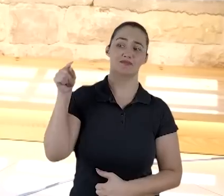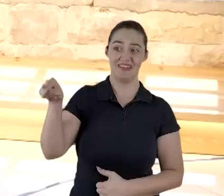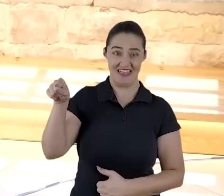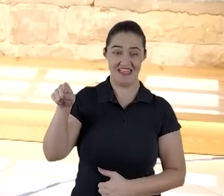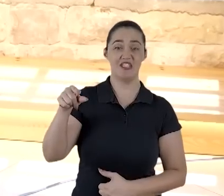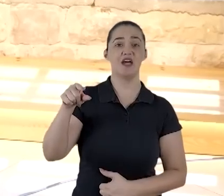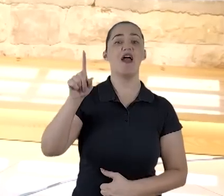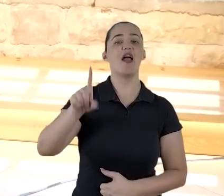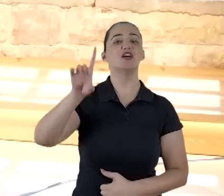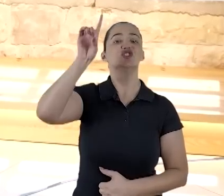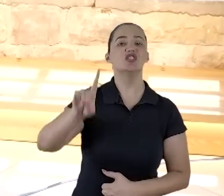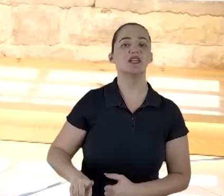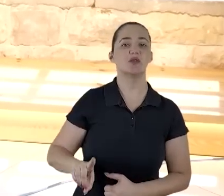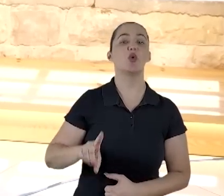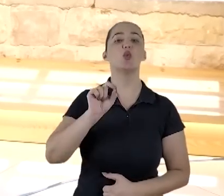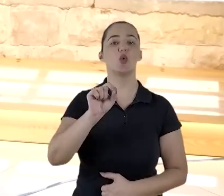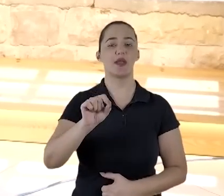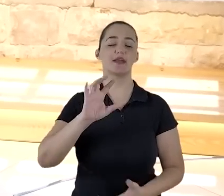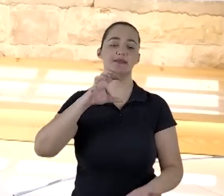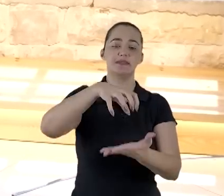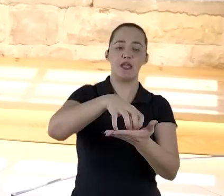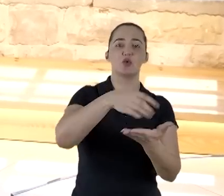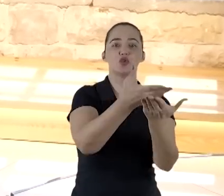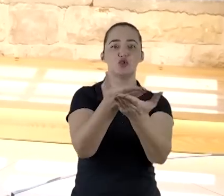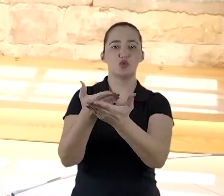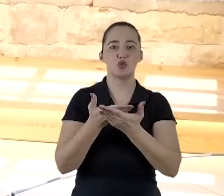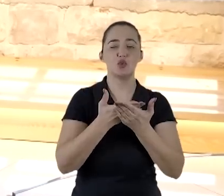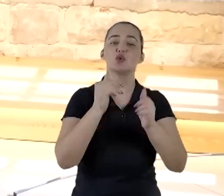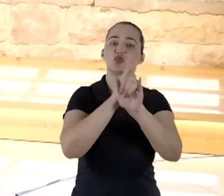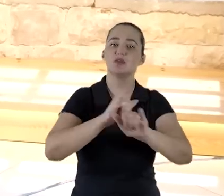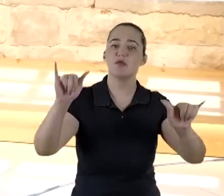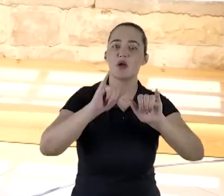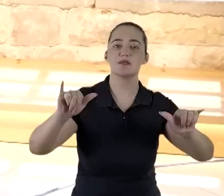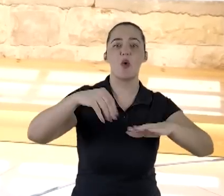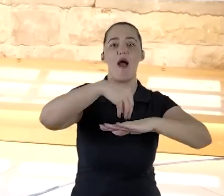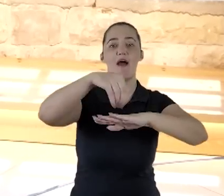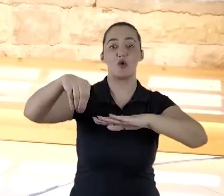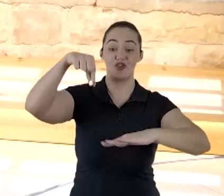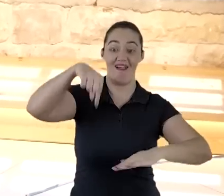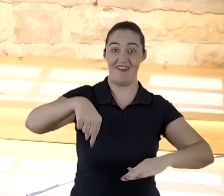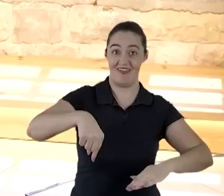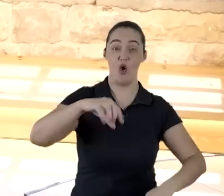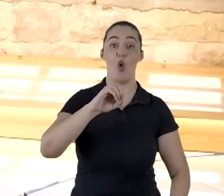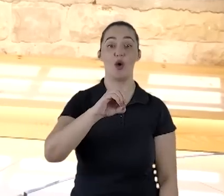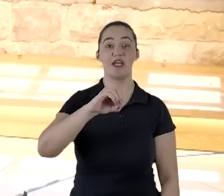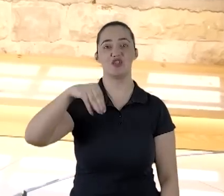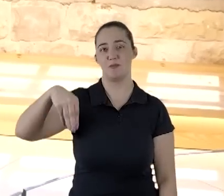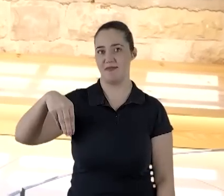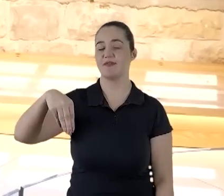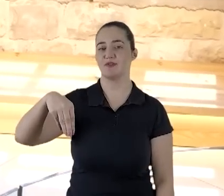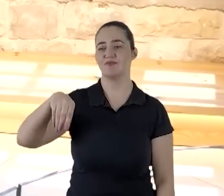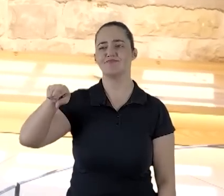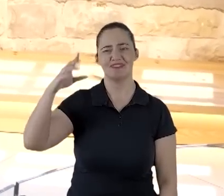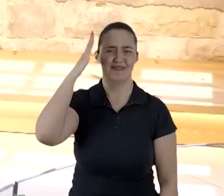o diretor do Moriá International Center, que é um centro de estudos e divulgação da arqueologia aqui no Oriente Médio. Eles têm